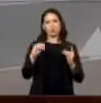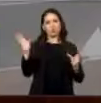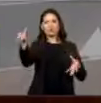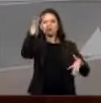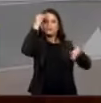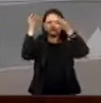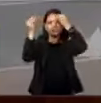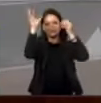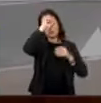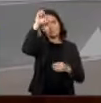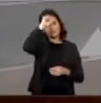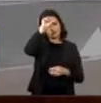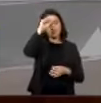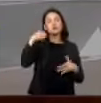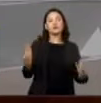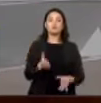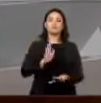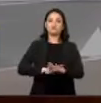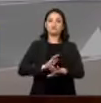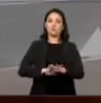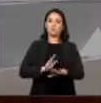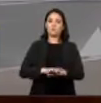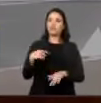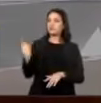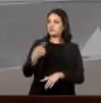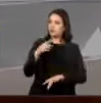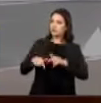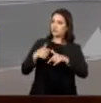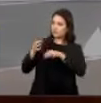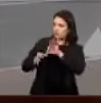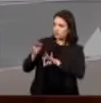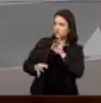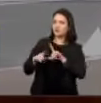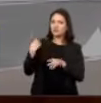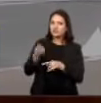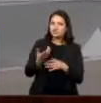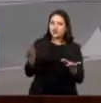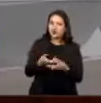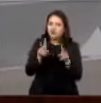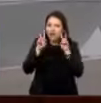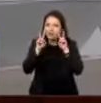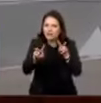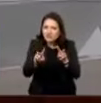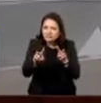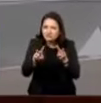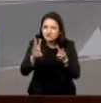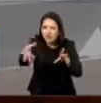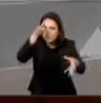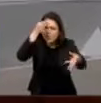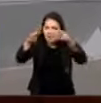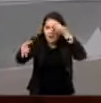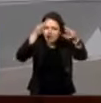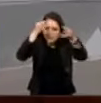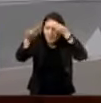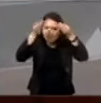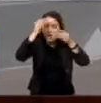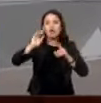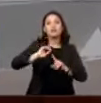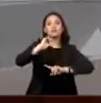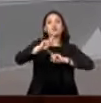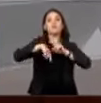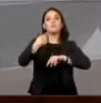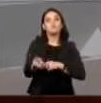momento mais para nós, operadores do direito, ouvir do que falar. Haverá um momento processual em que falaremos nos autos,